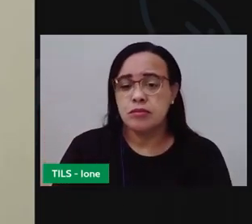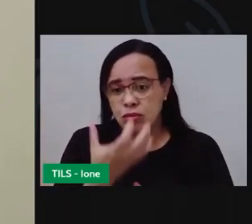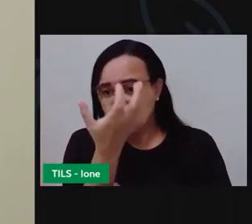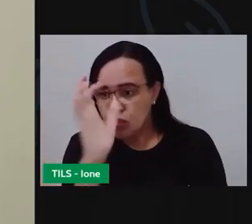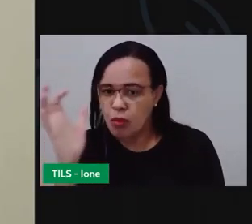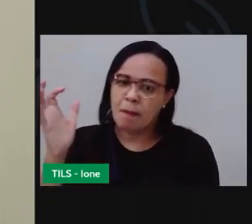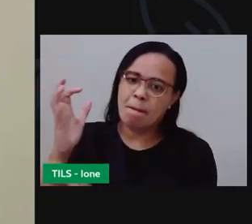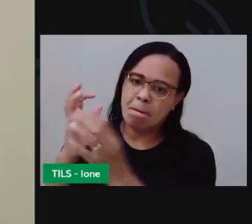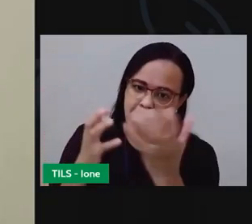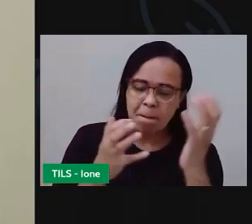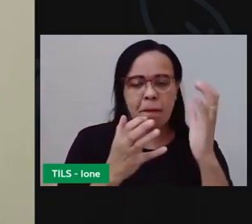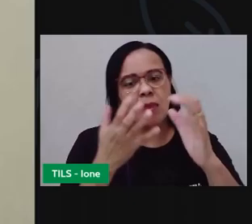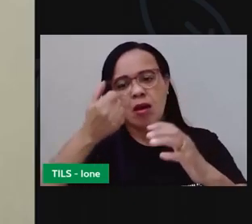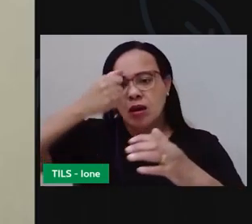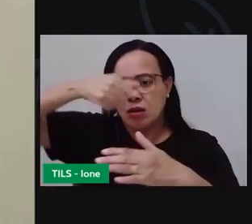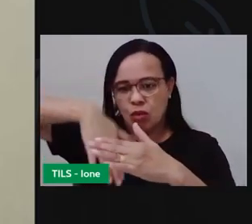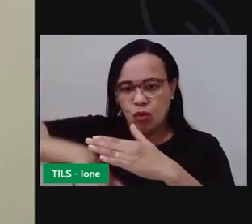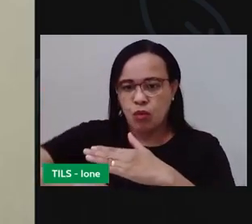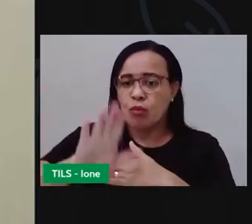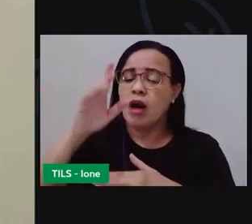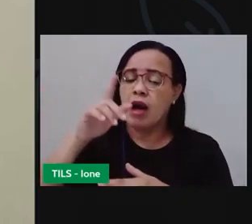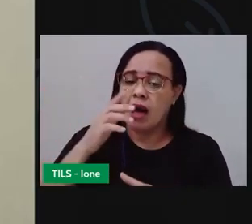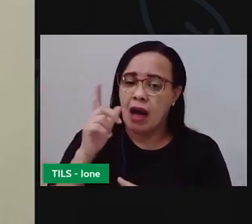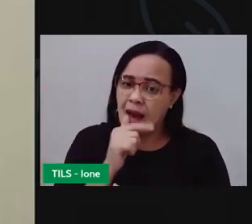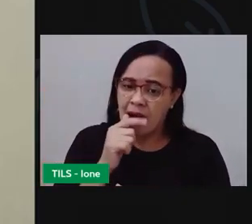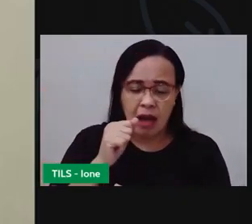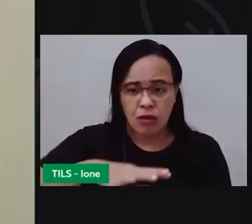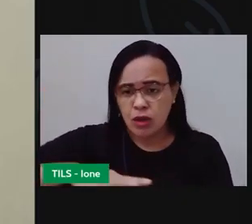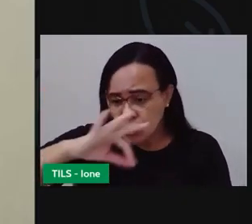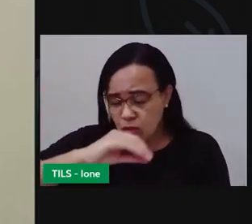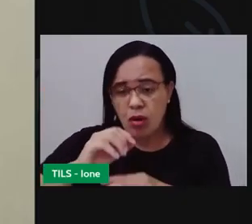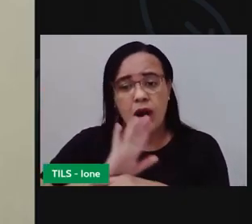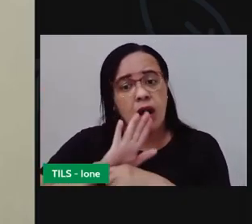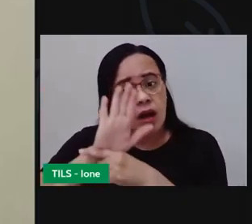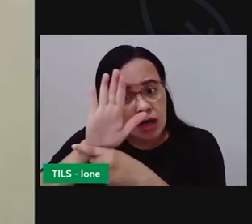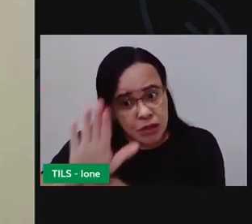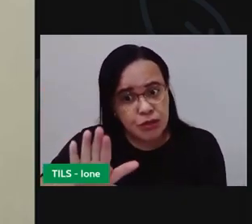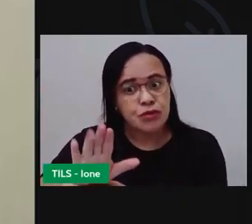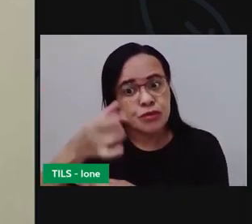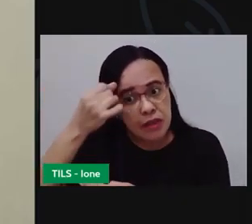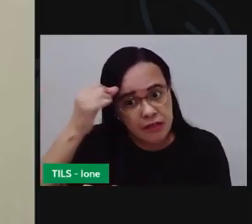O papel, crianças, leva em média